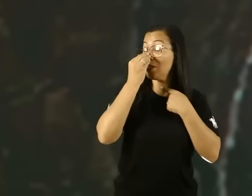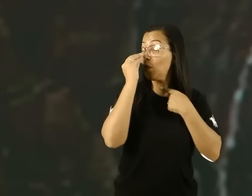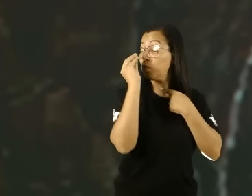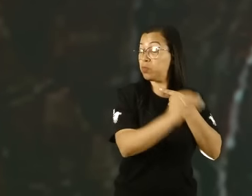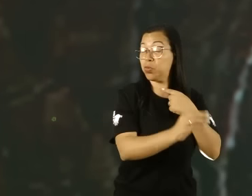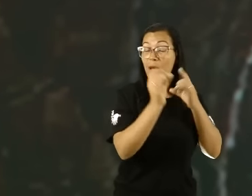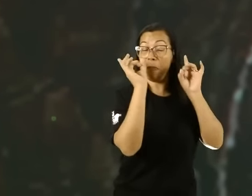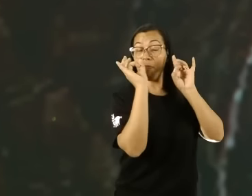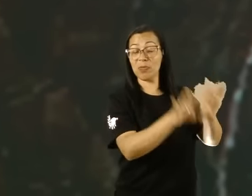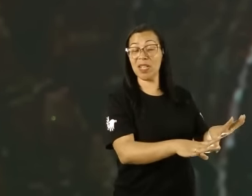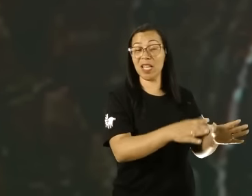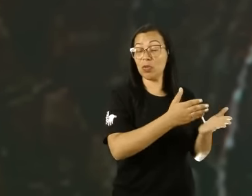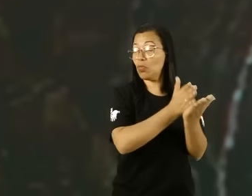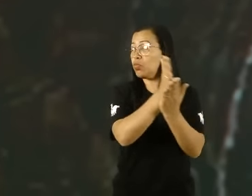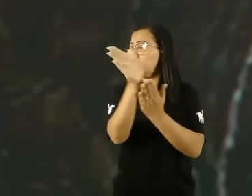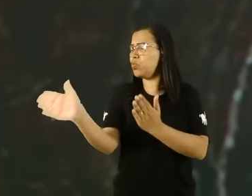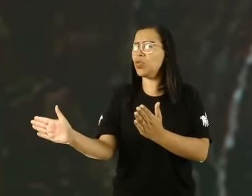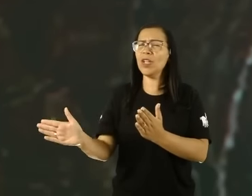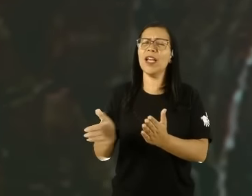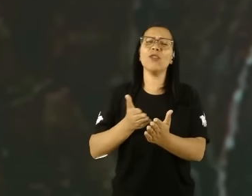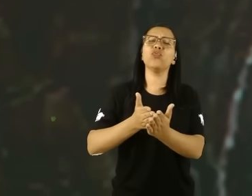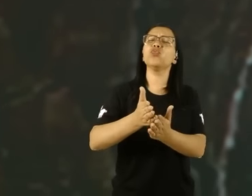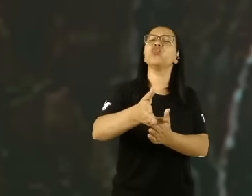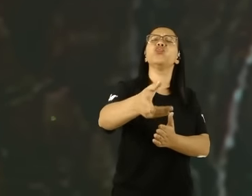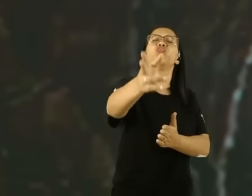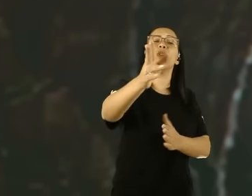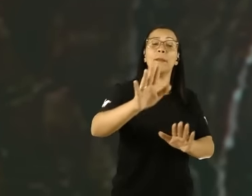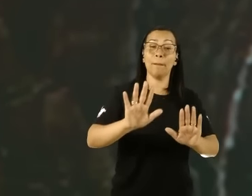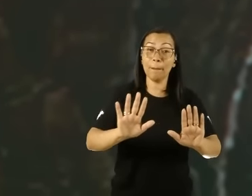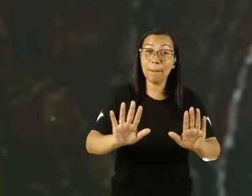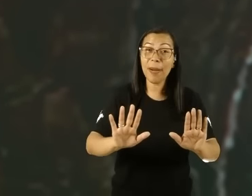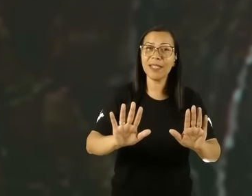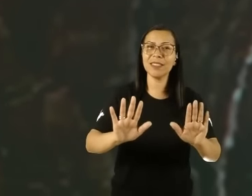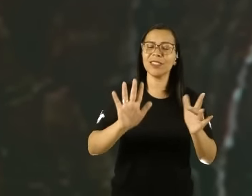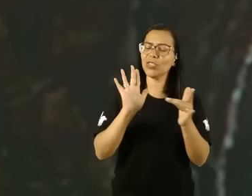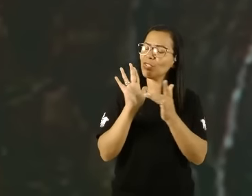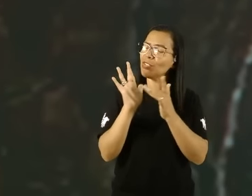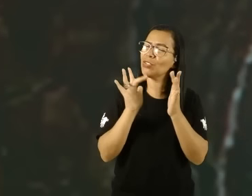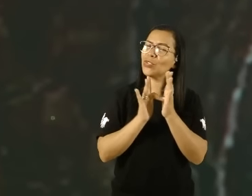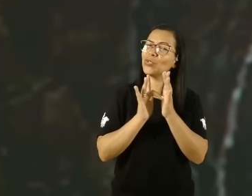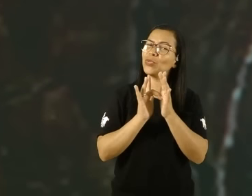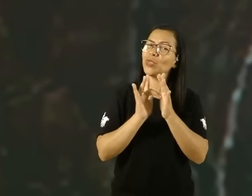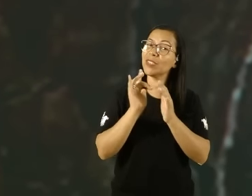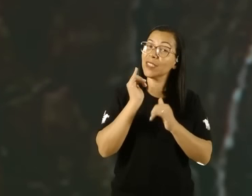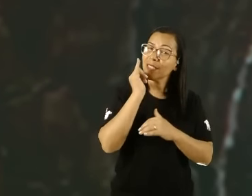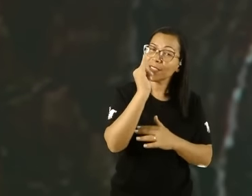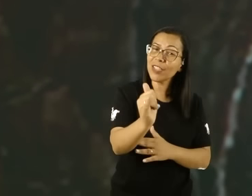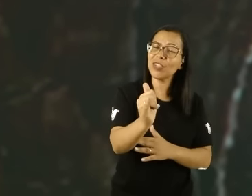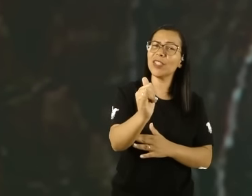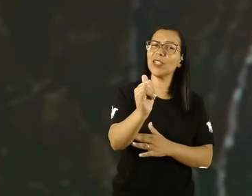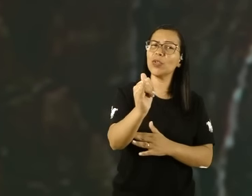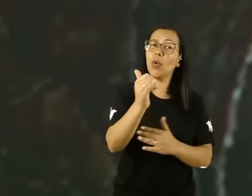vida sem rumo, é acelerar o carro e não frear mais, e está tudo bem. Mas o que ele está dizendo é: ainda com vontade de morrer, olhe para